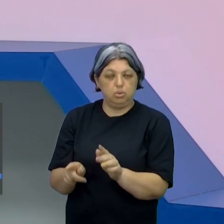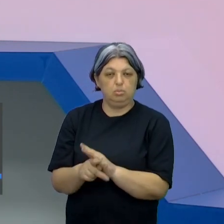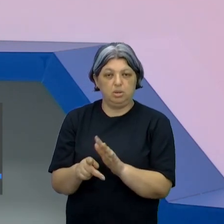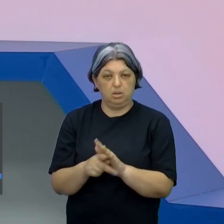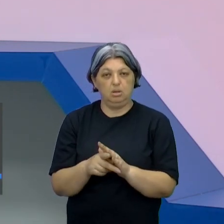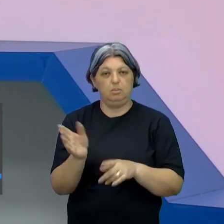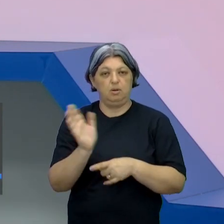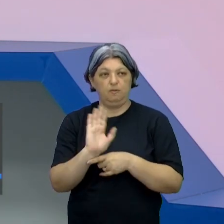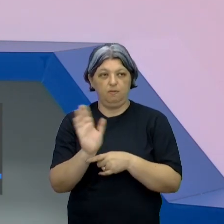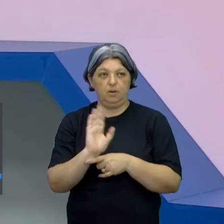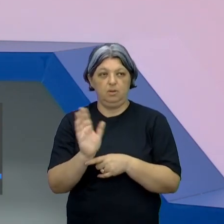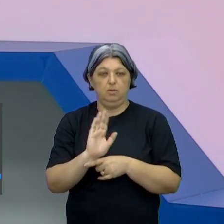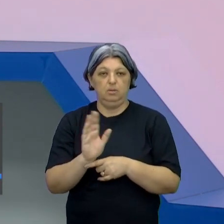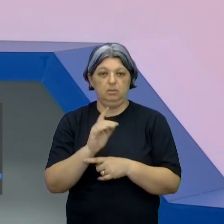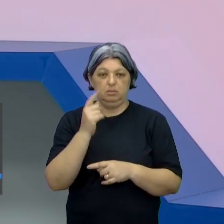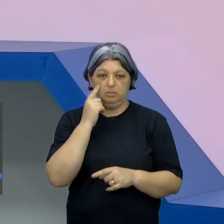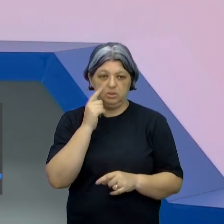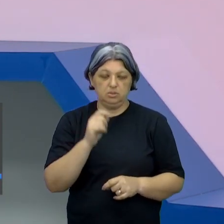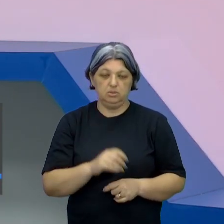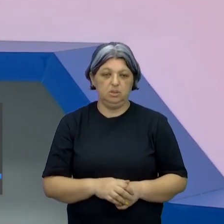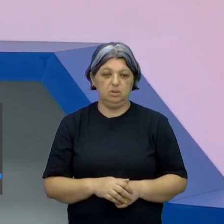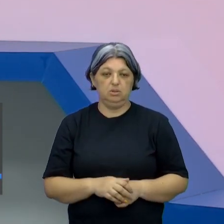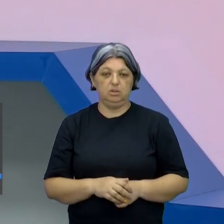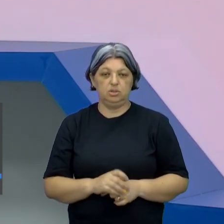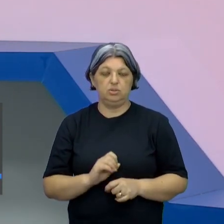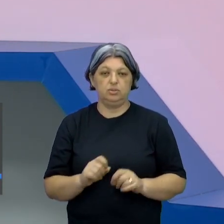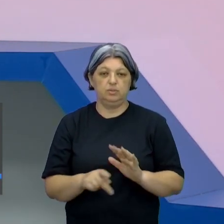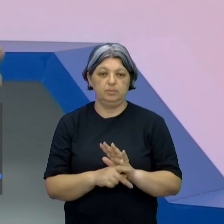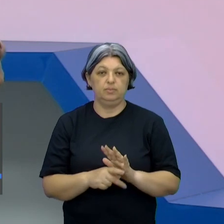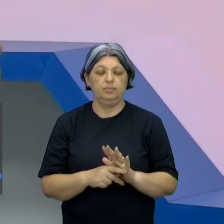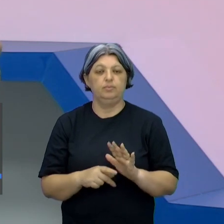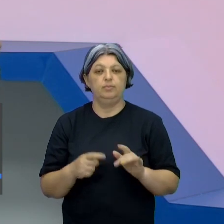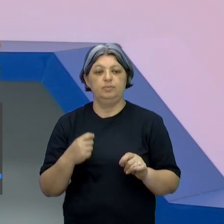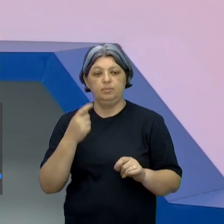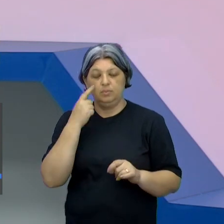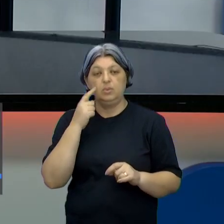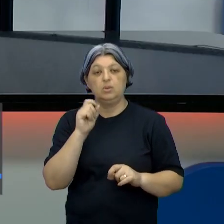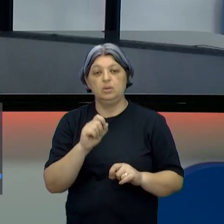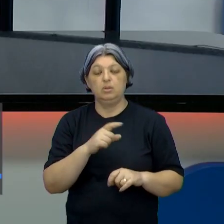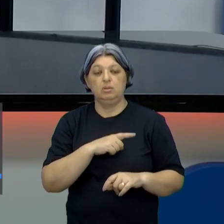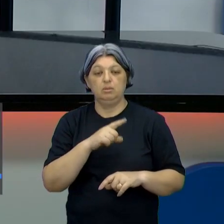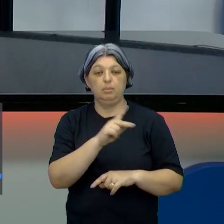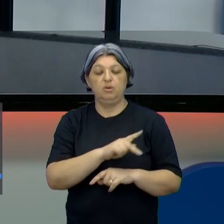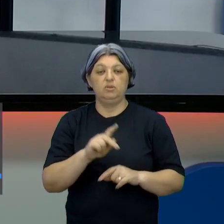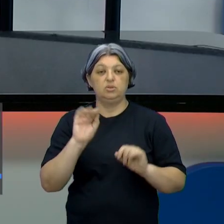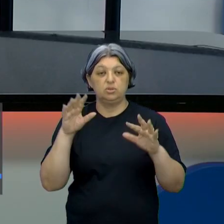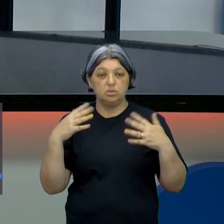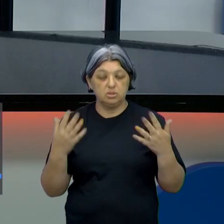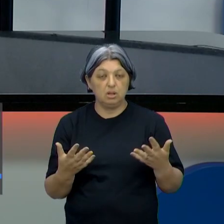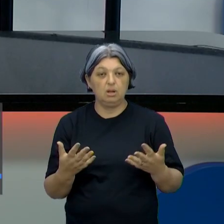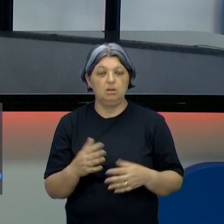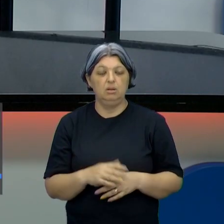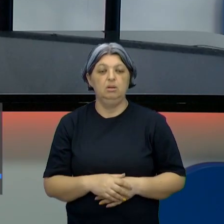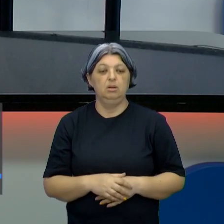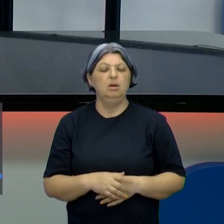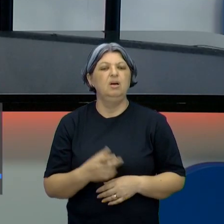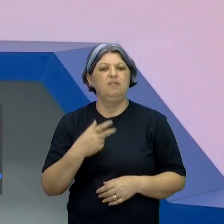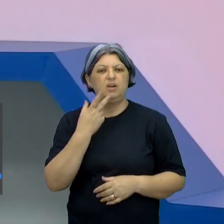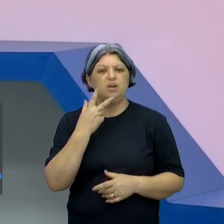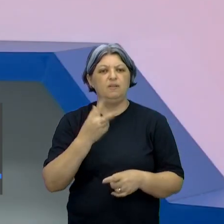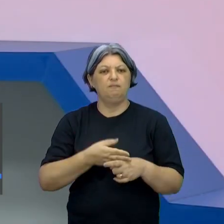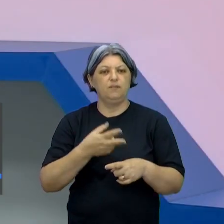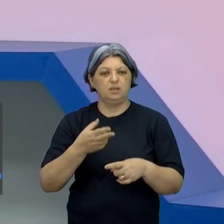que eles fizeram. Então, enquanto eles fazem a apresentação na escola, nós conversamos aqui. Professor Juscelio, eu falei de